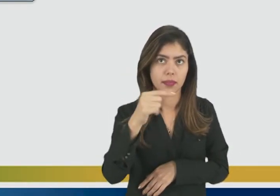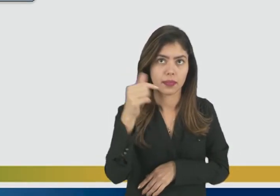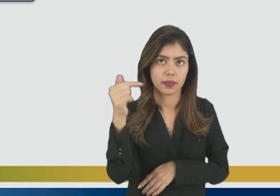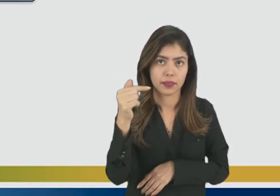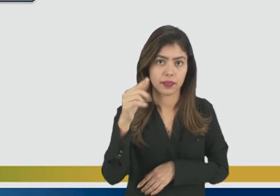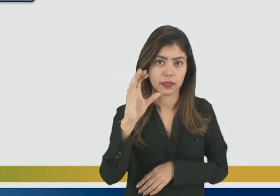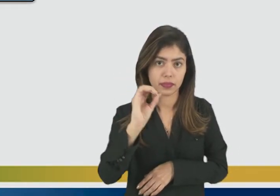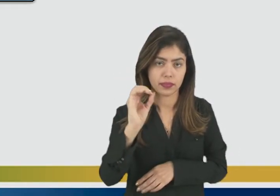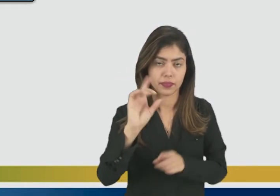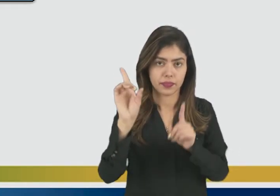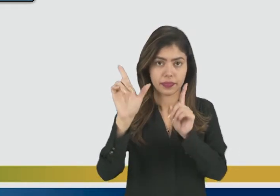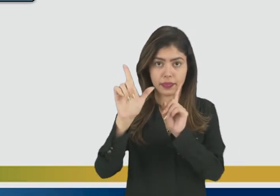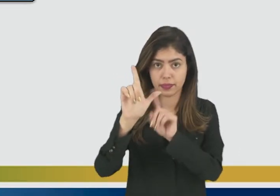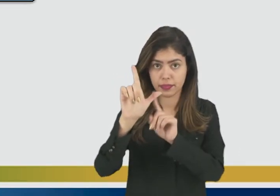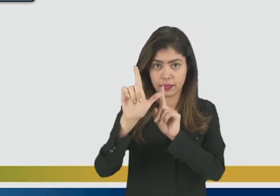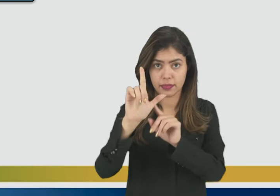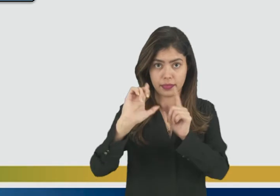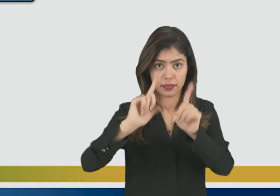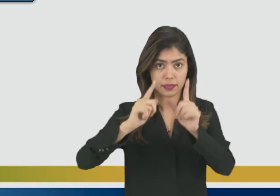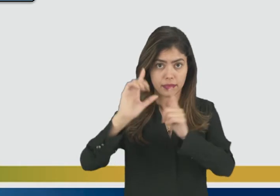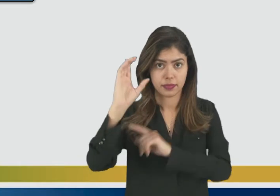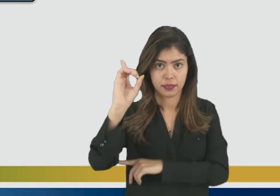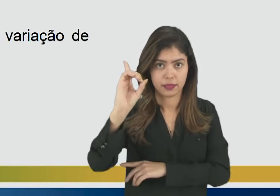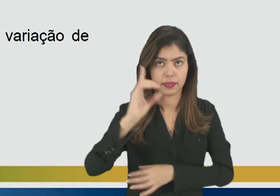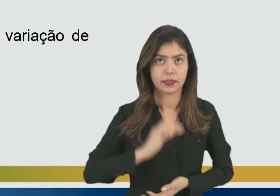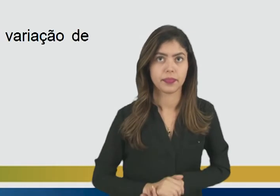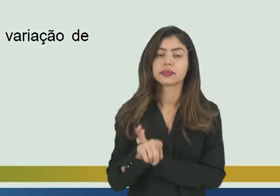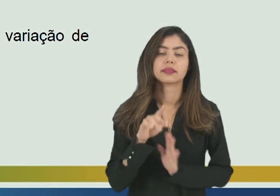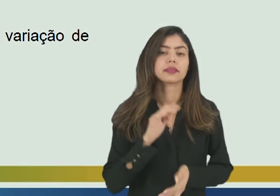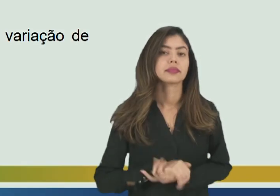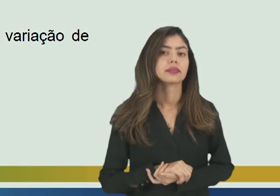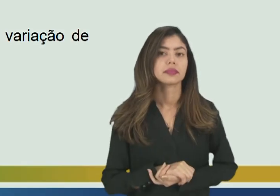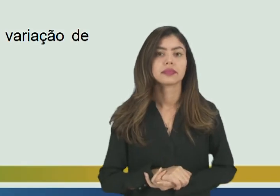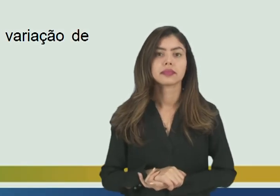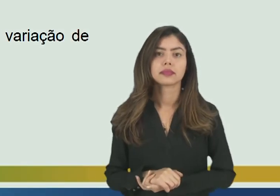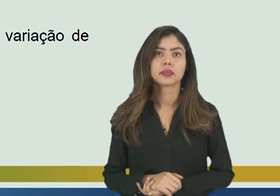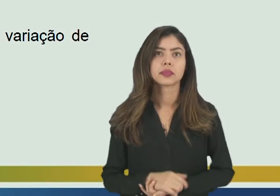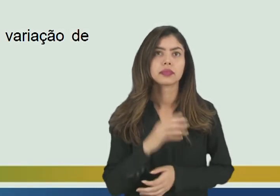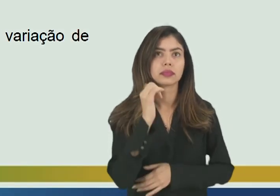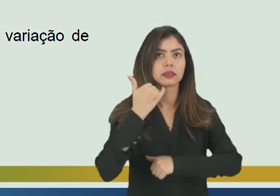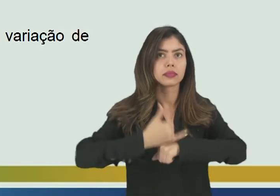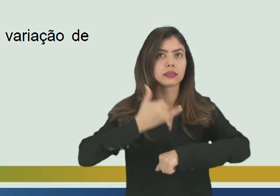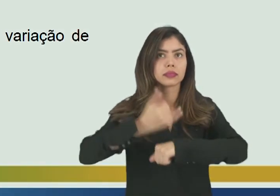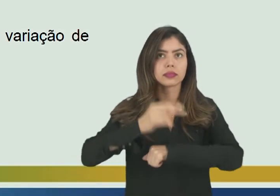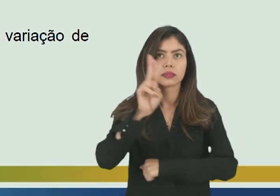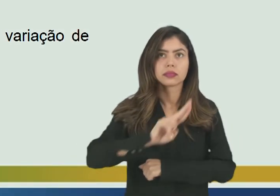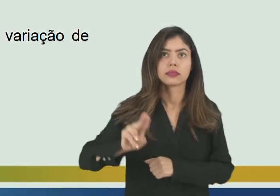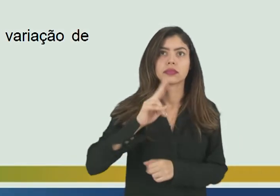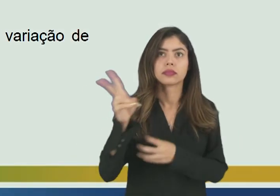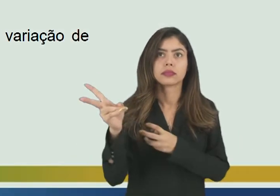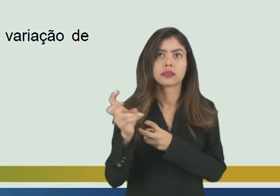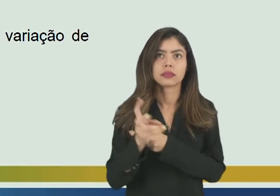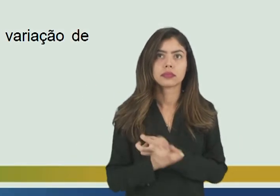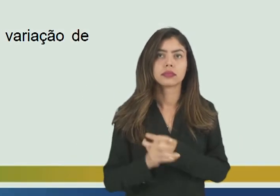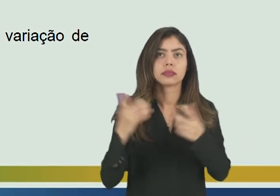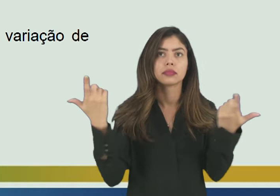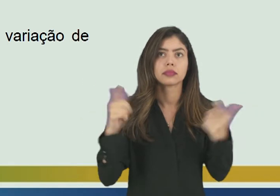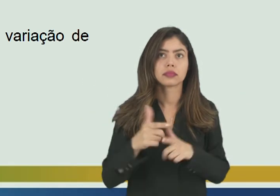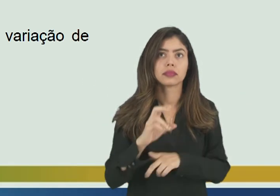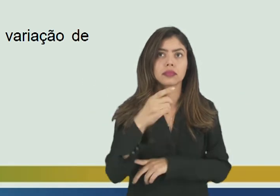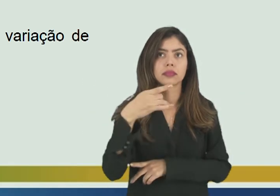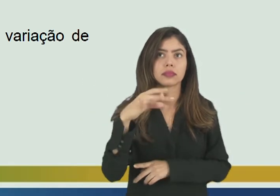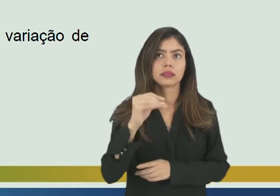nosso gabarito, letra D. Vamos a mais uma? O alumínio é utilizado como redutor de óxidos num